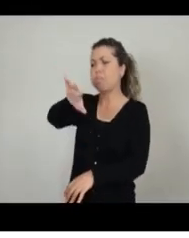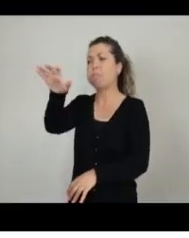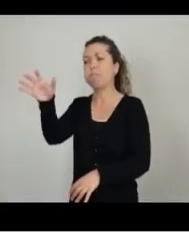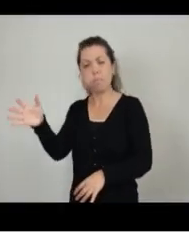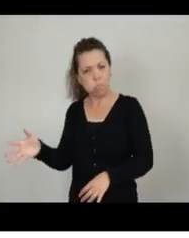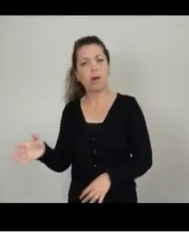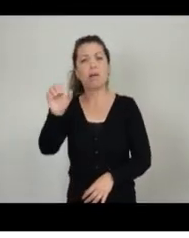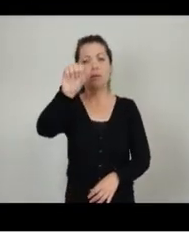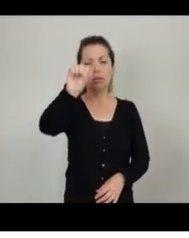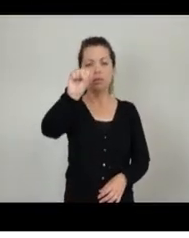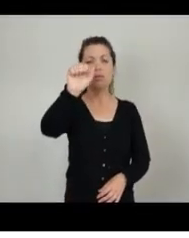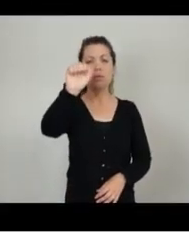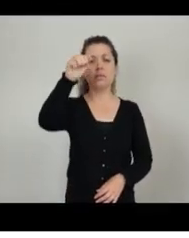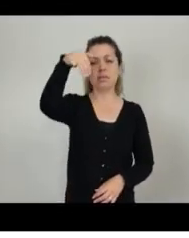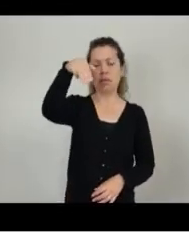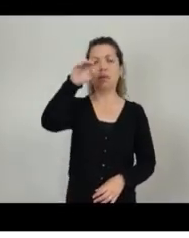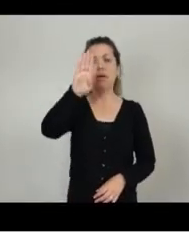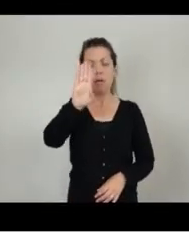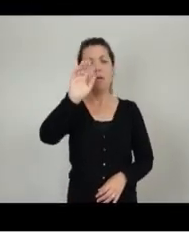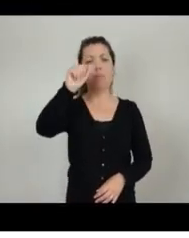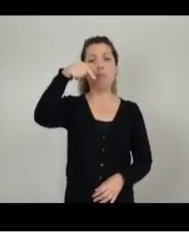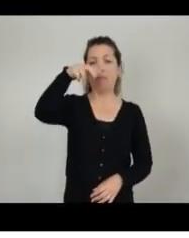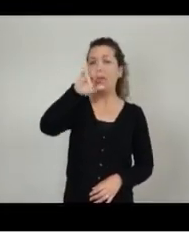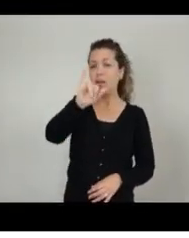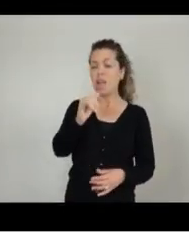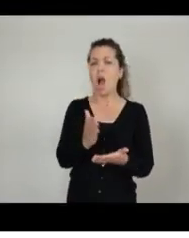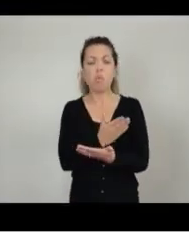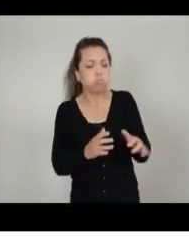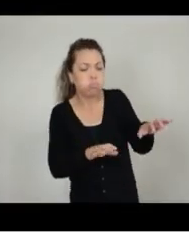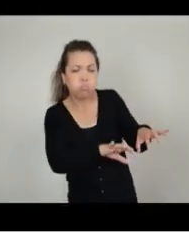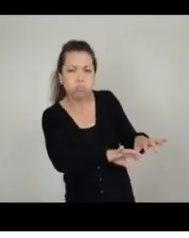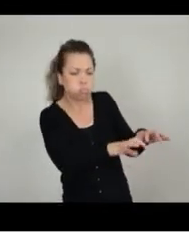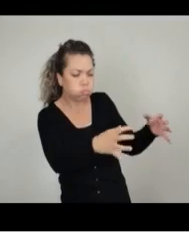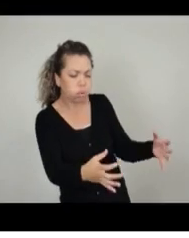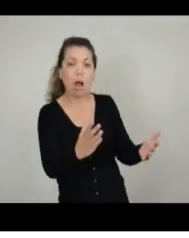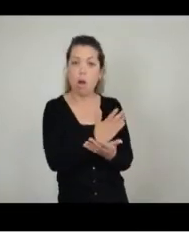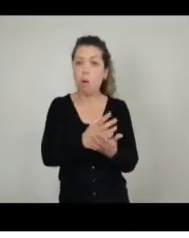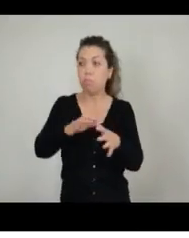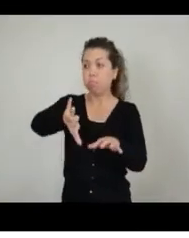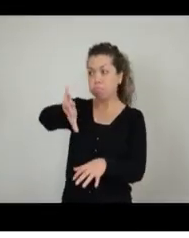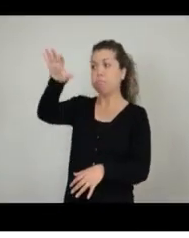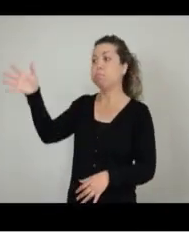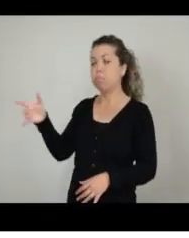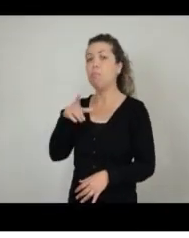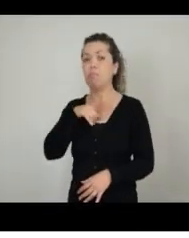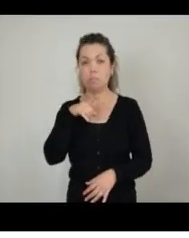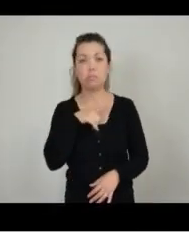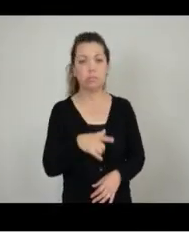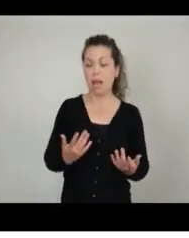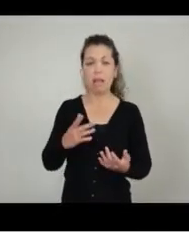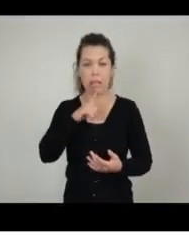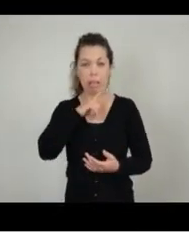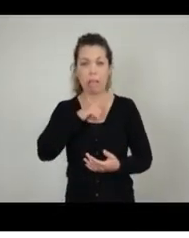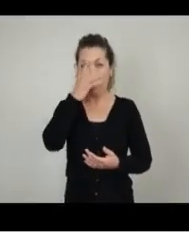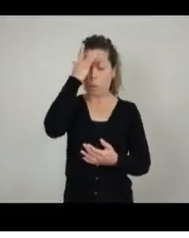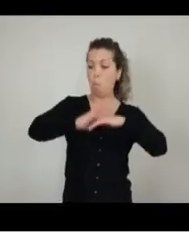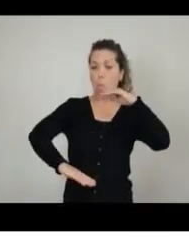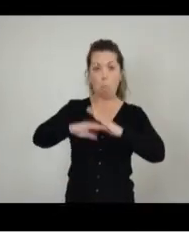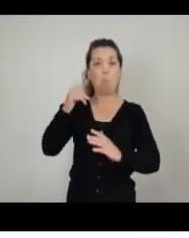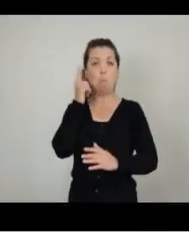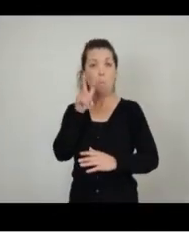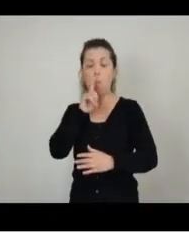encontrar nessa região, o que trouxe diversos exploradores para o local. Assim, tão logo aconteceu a transferência do vilarejo,